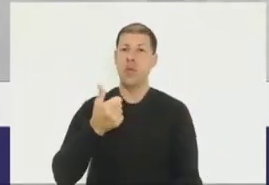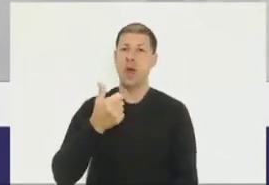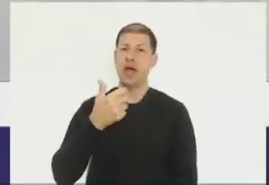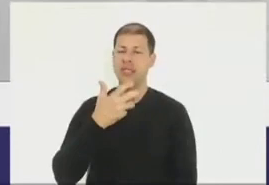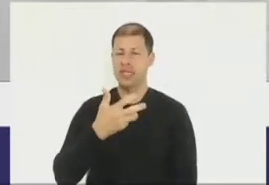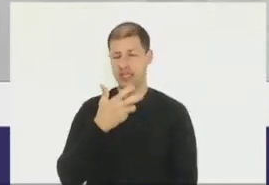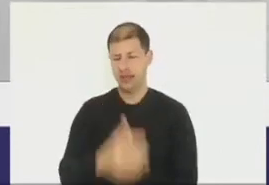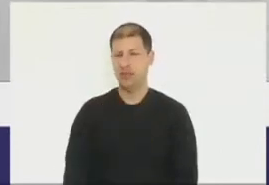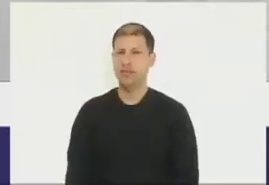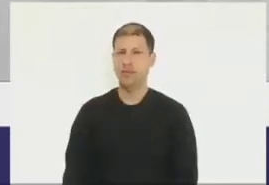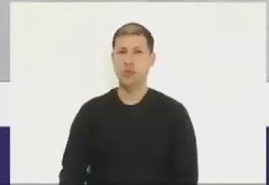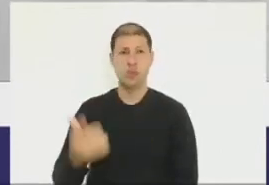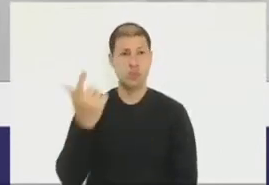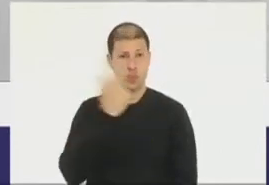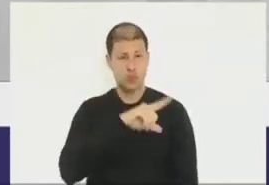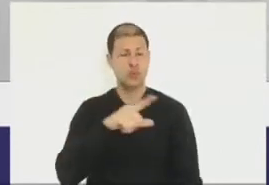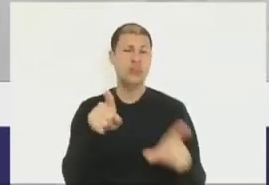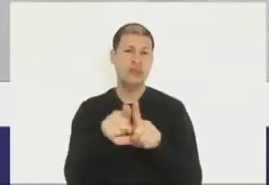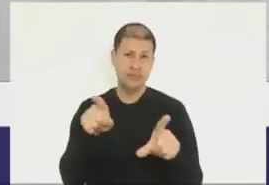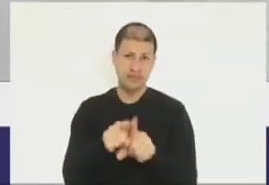uma conquista também.